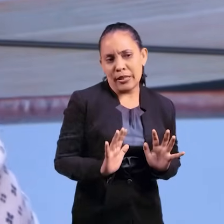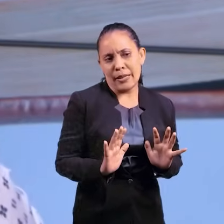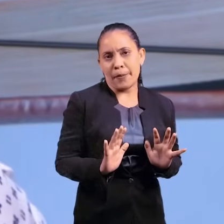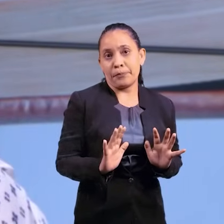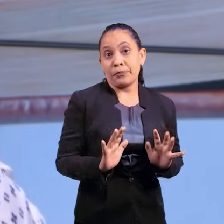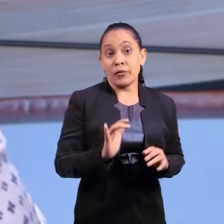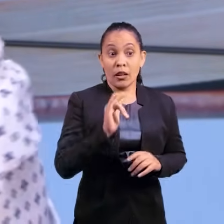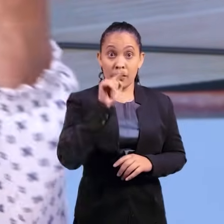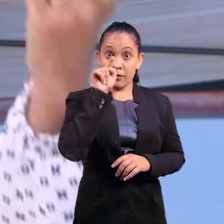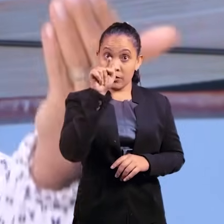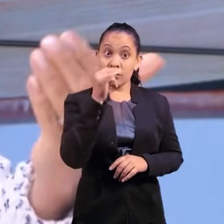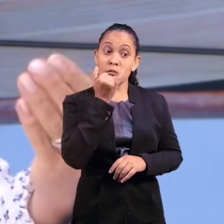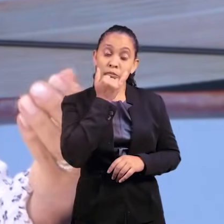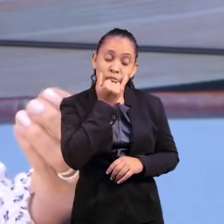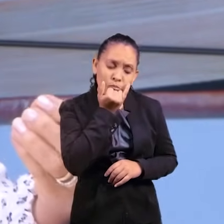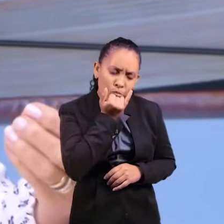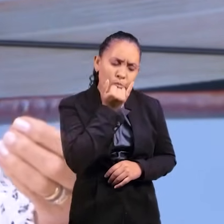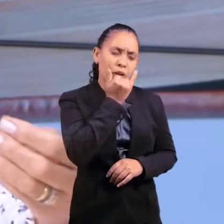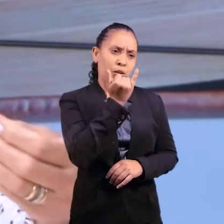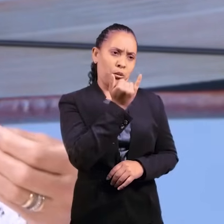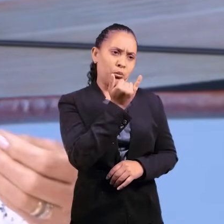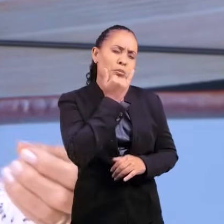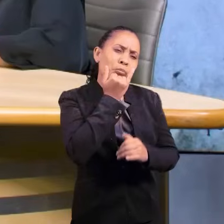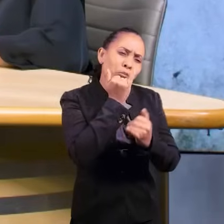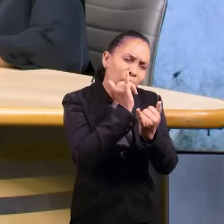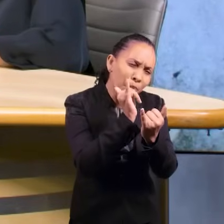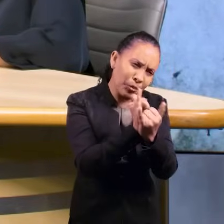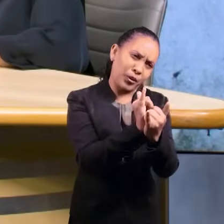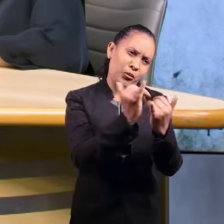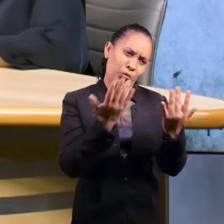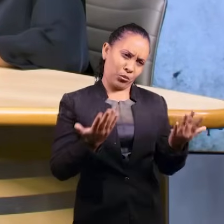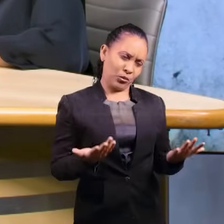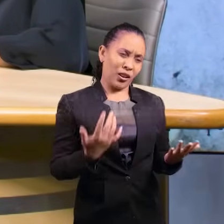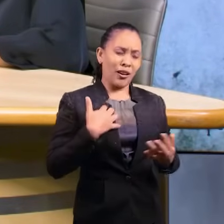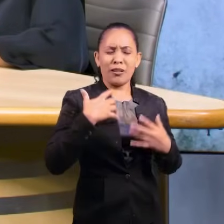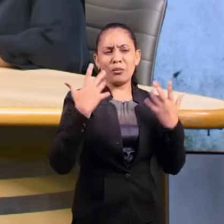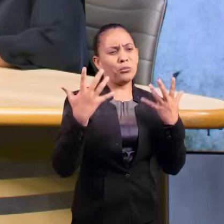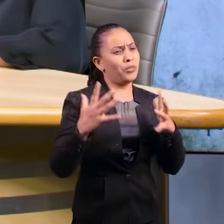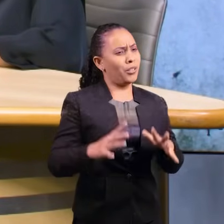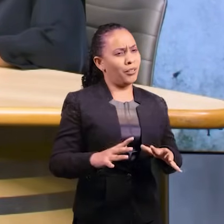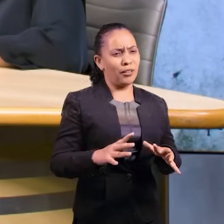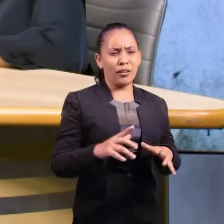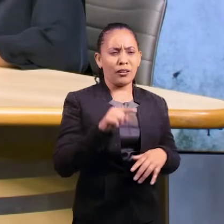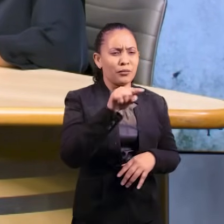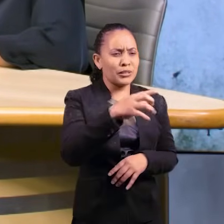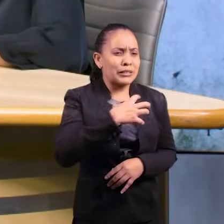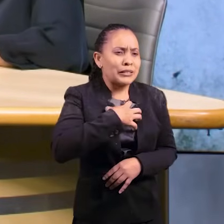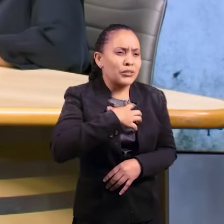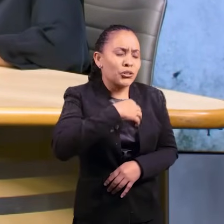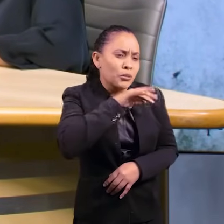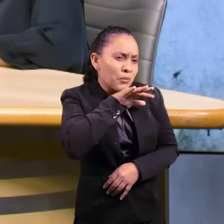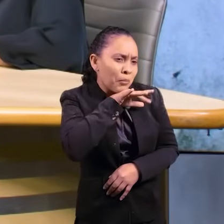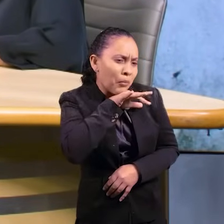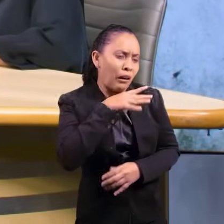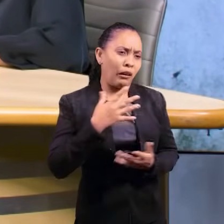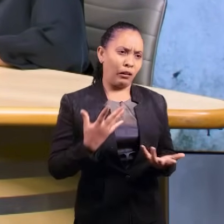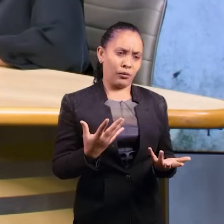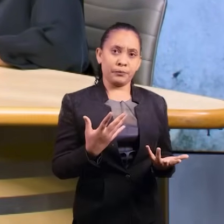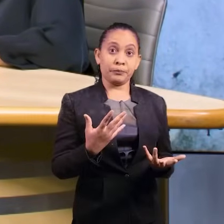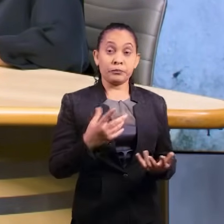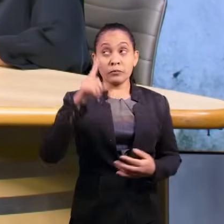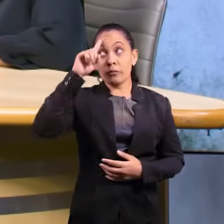não. É se desculpar com o irmão. Meu irmão, me perdoa. Eu não queria ofender, eu não queria... Porque a palavra diz que o Senhor